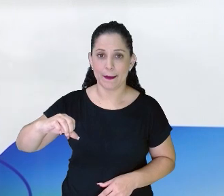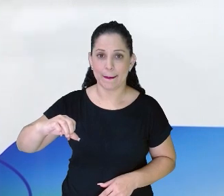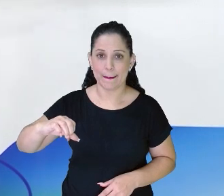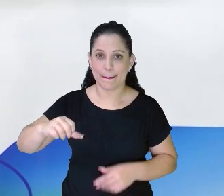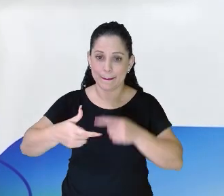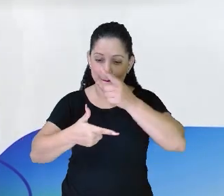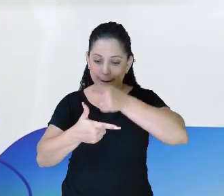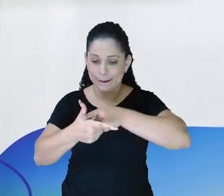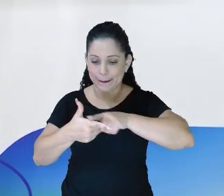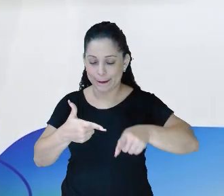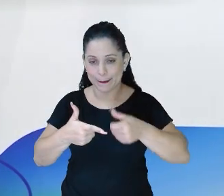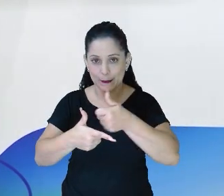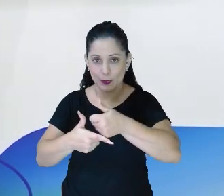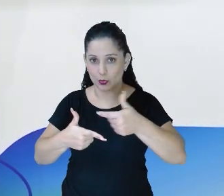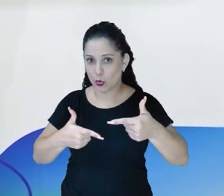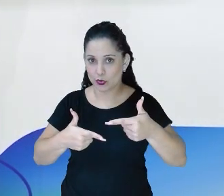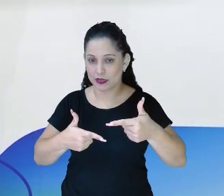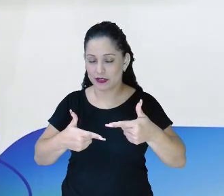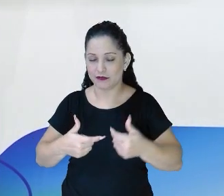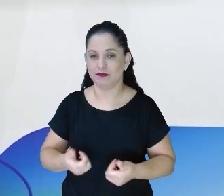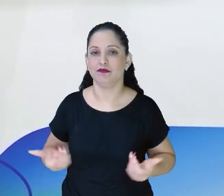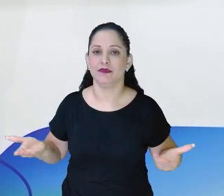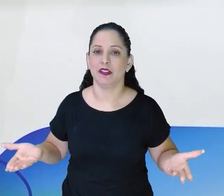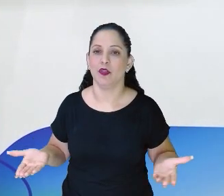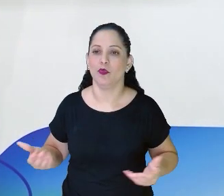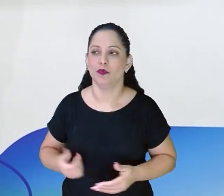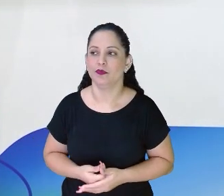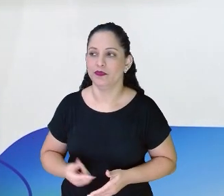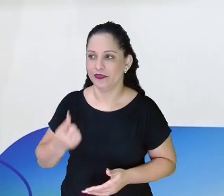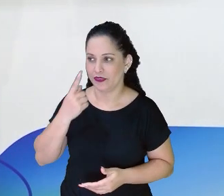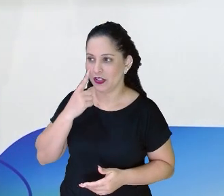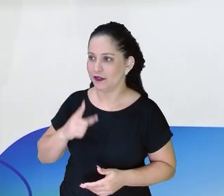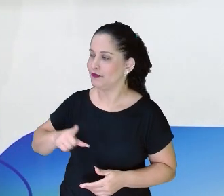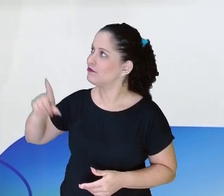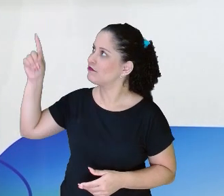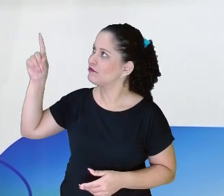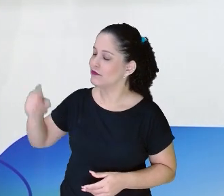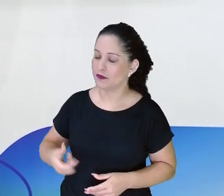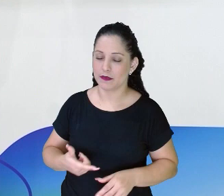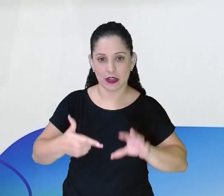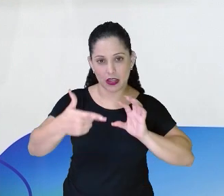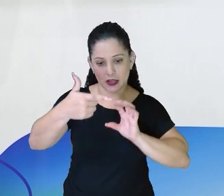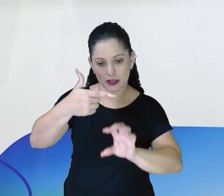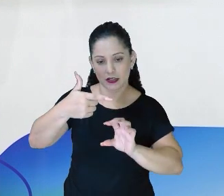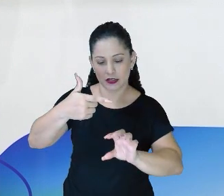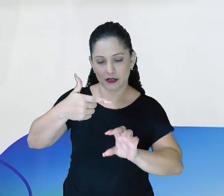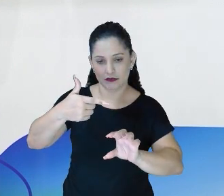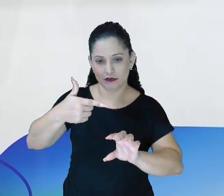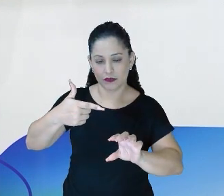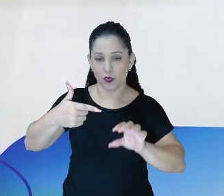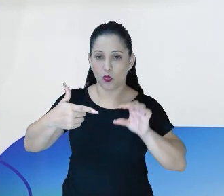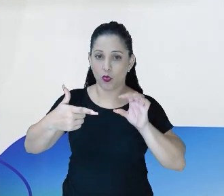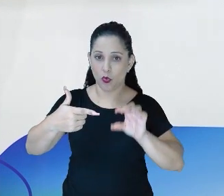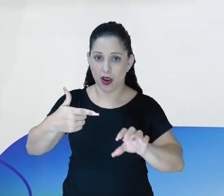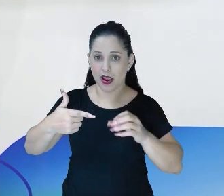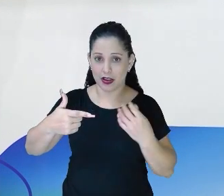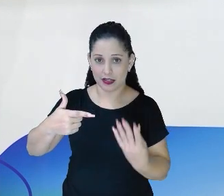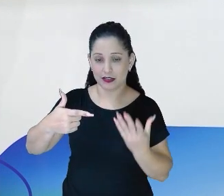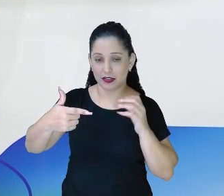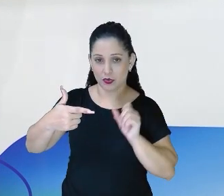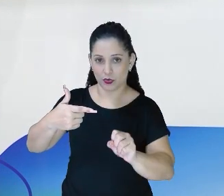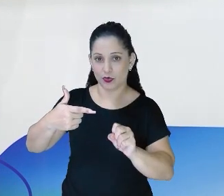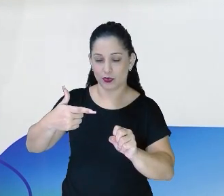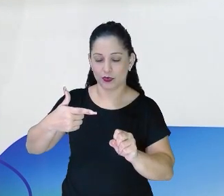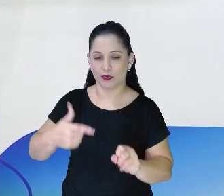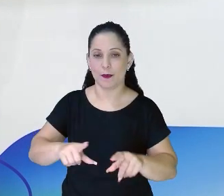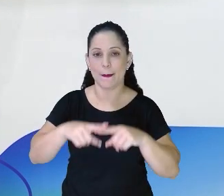4, ó, 48. 49 menos 48 dá 1. Só que eu tenho um